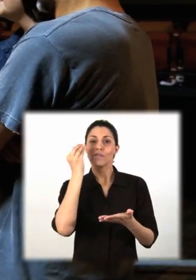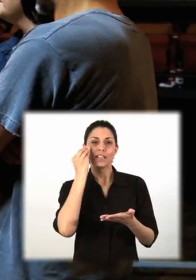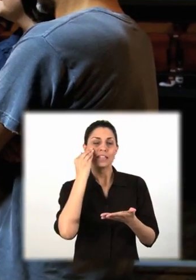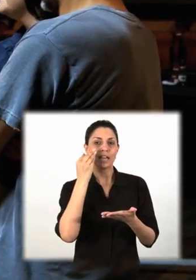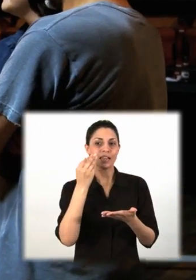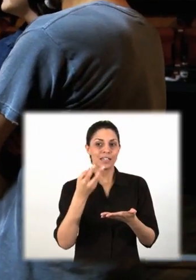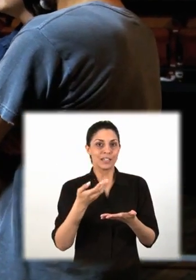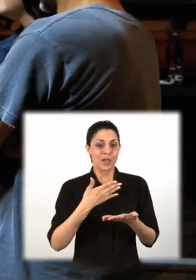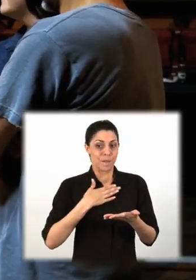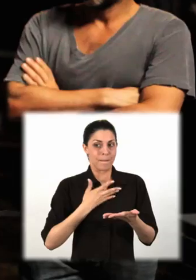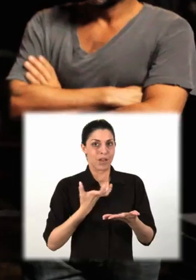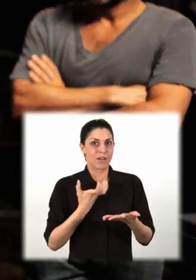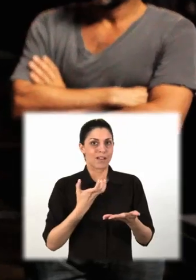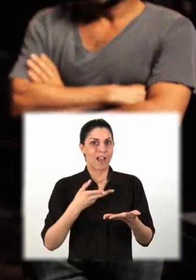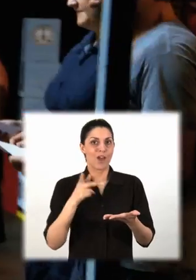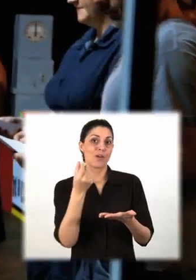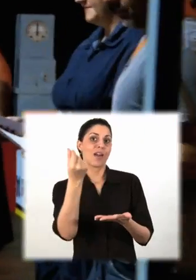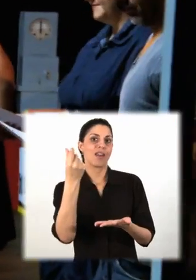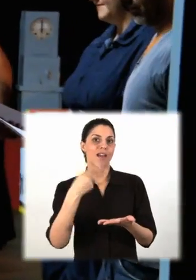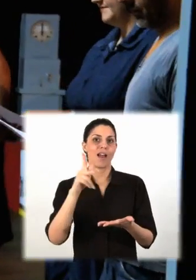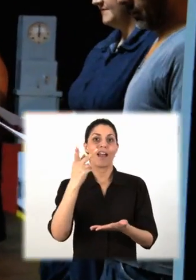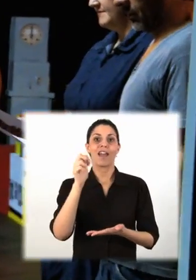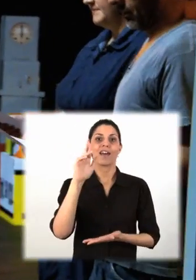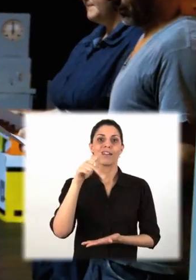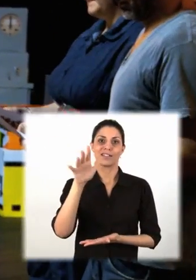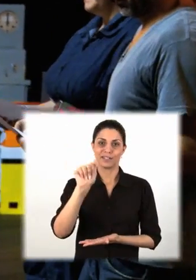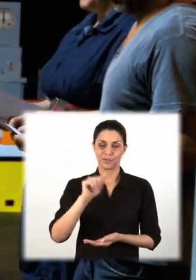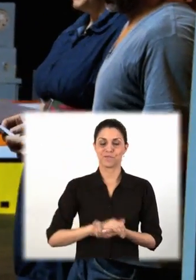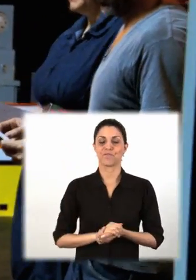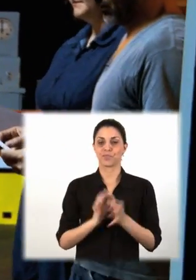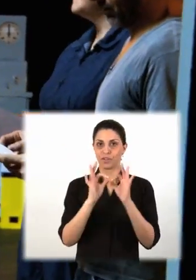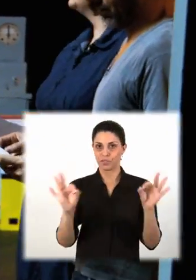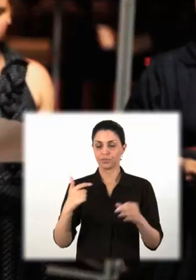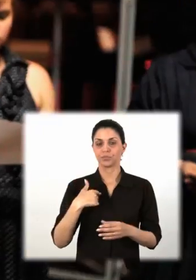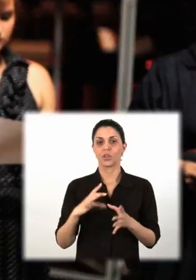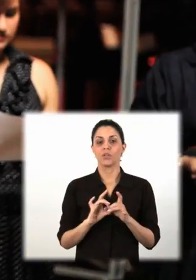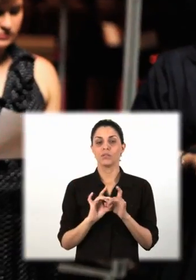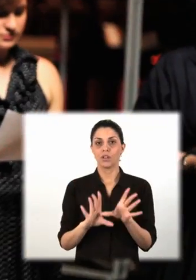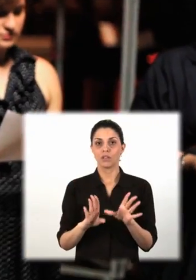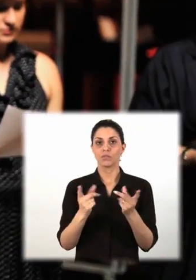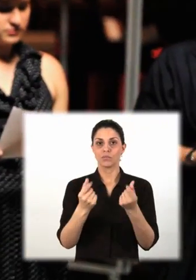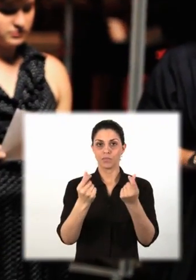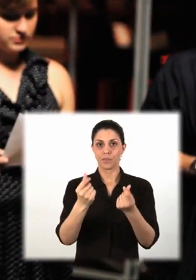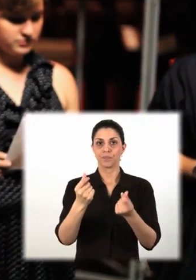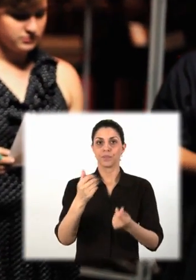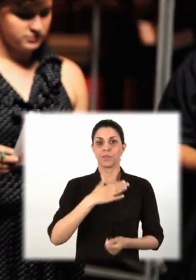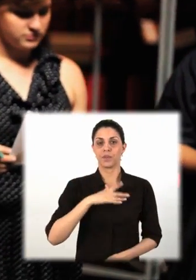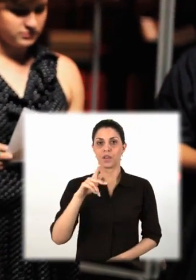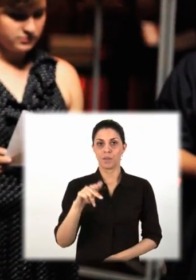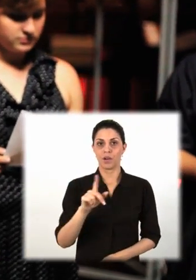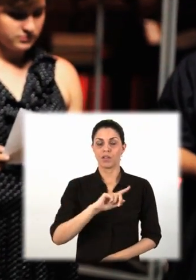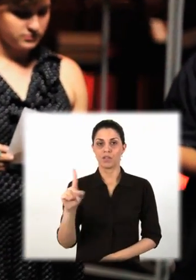para si a herança. A frase diz o seguinte: deixo os meus bens à minha irmã, não